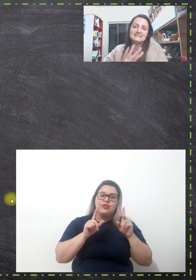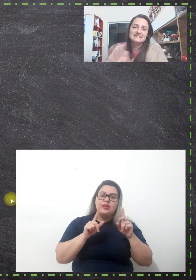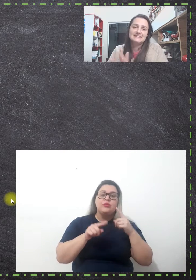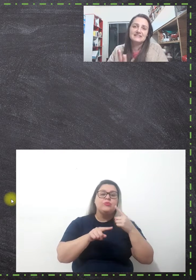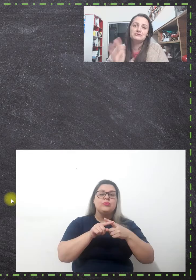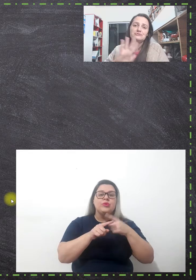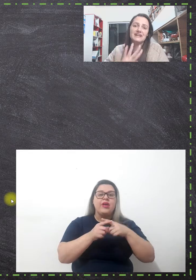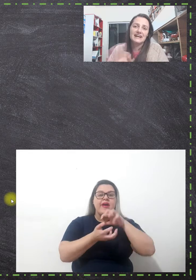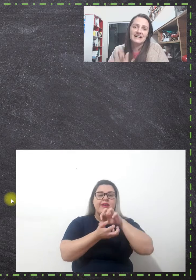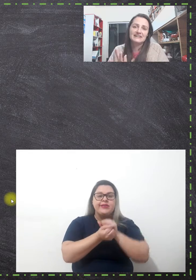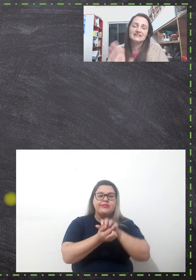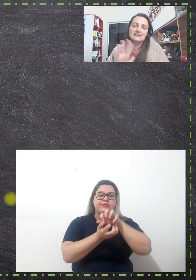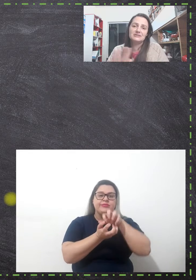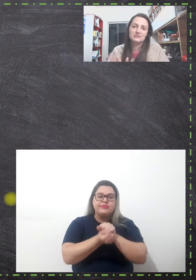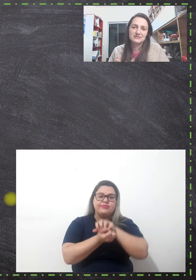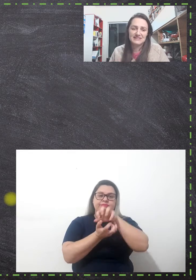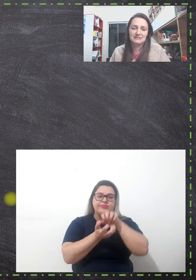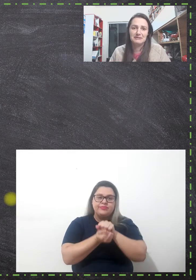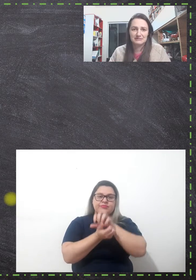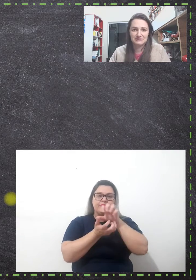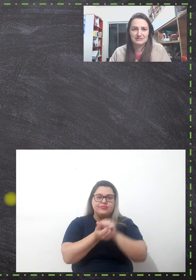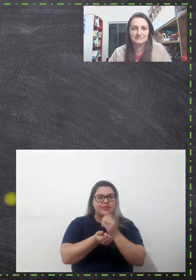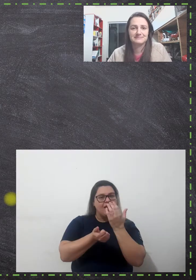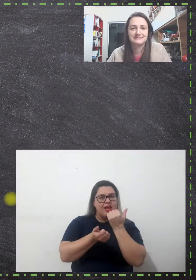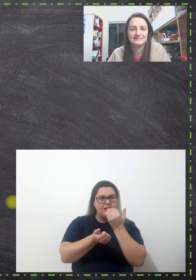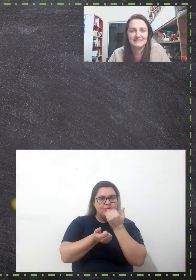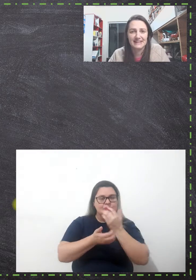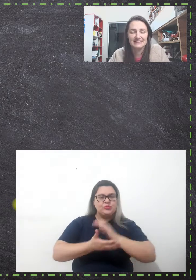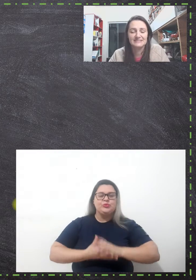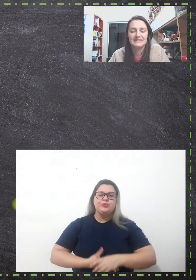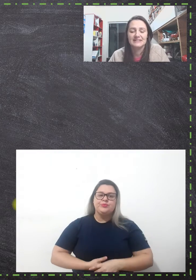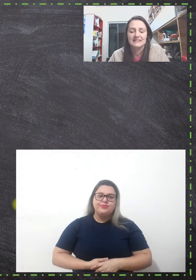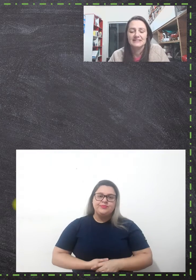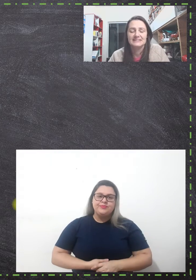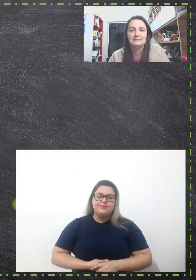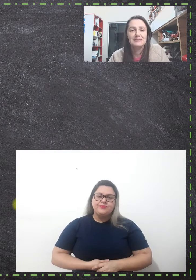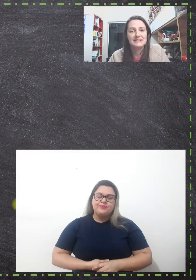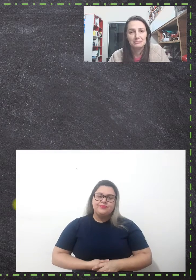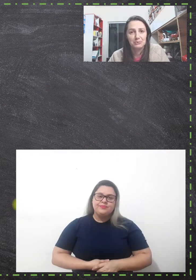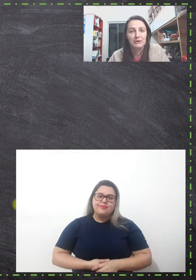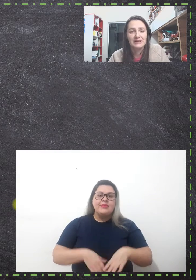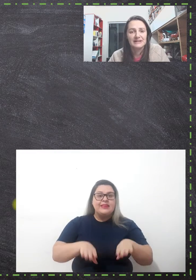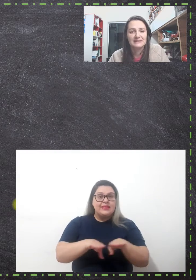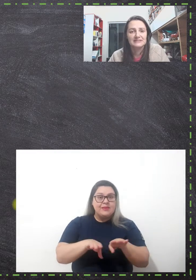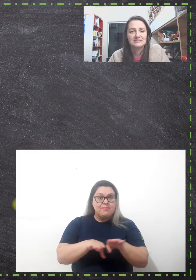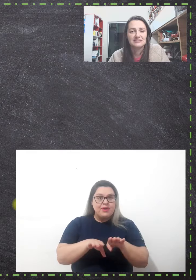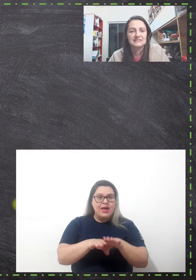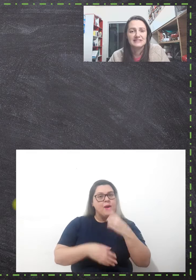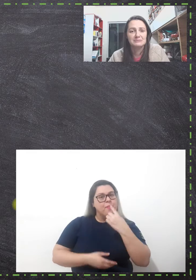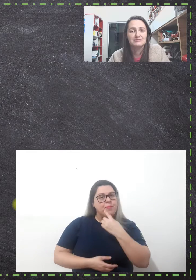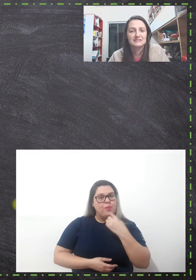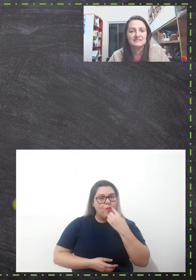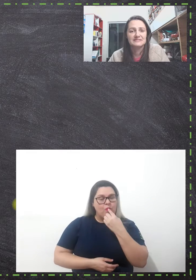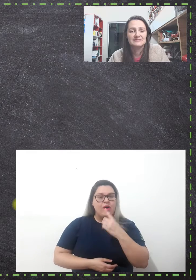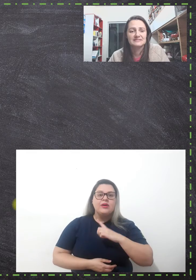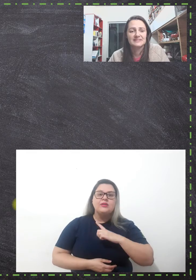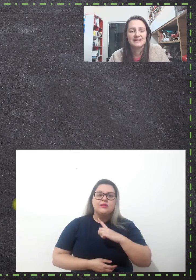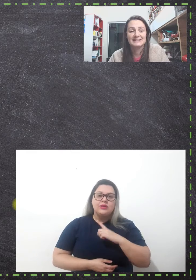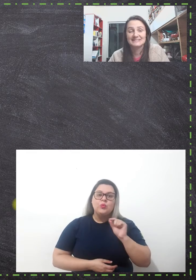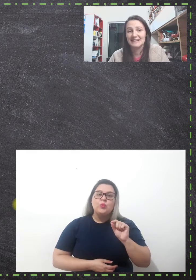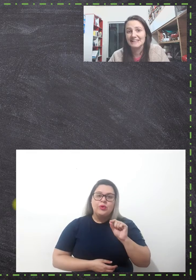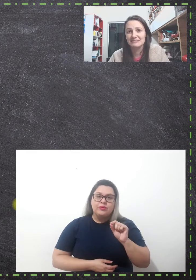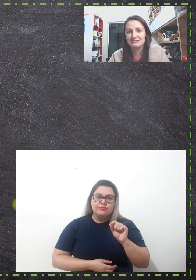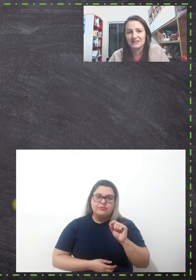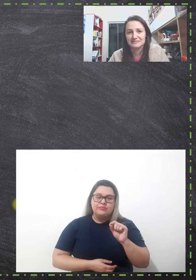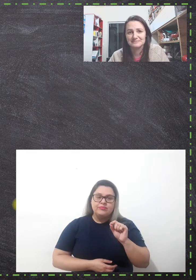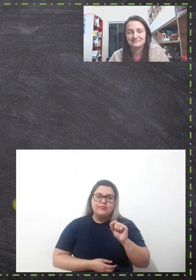para triturar os alimentos, tá? Também na boca, nós temos